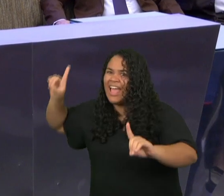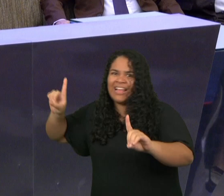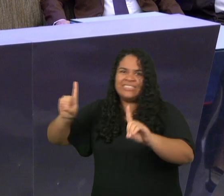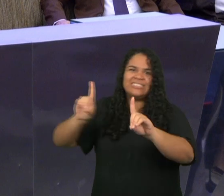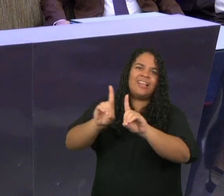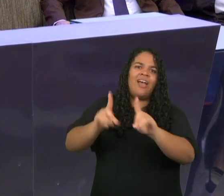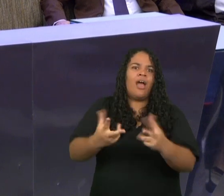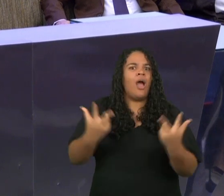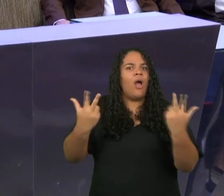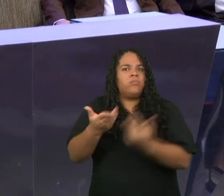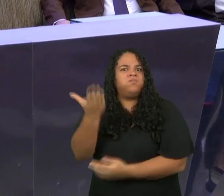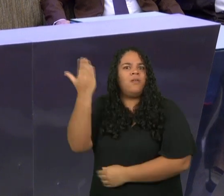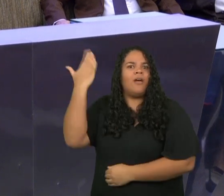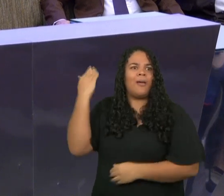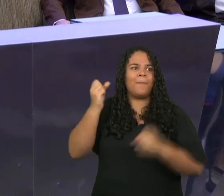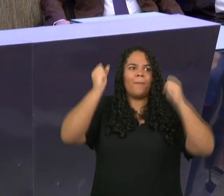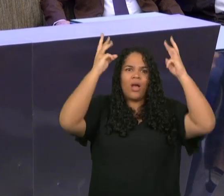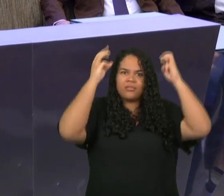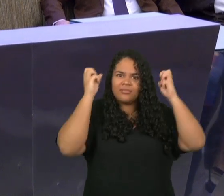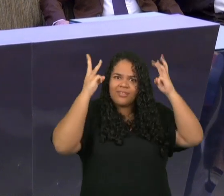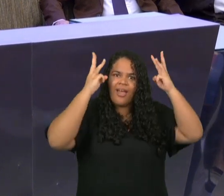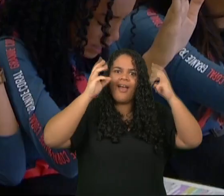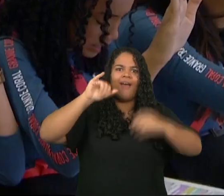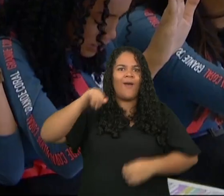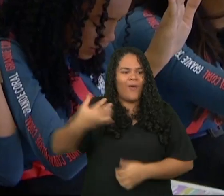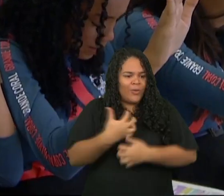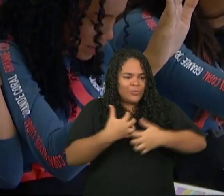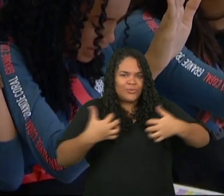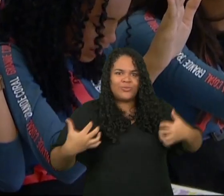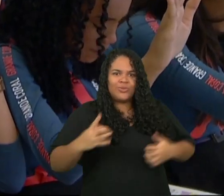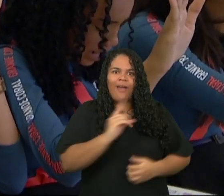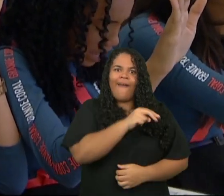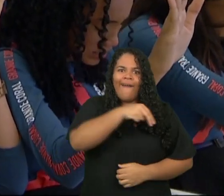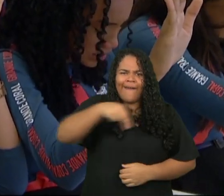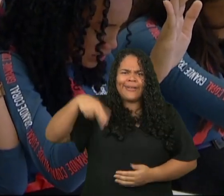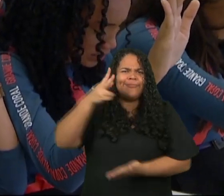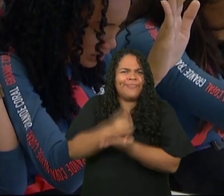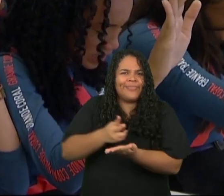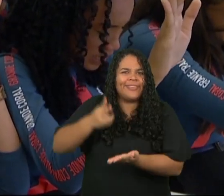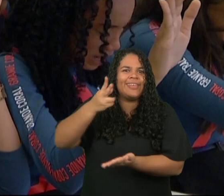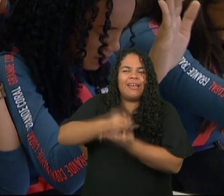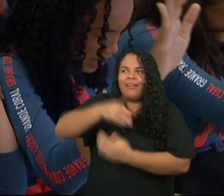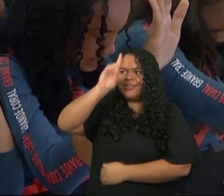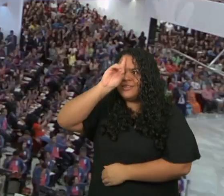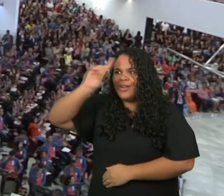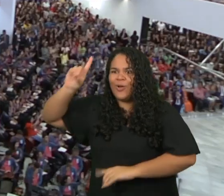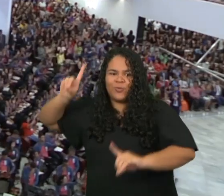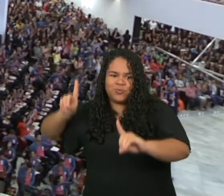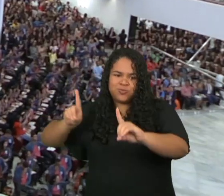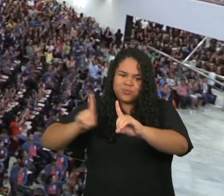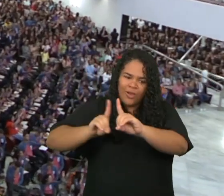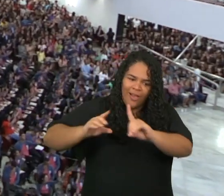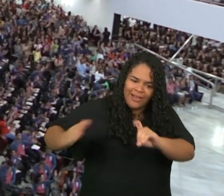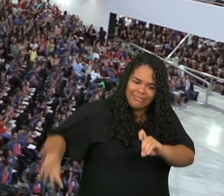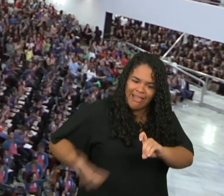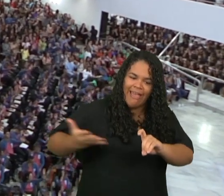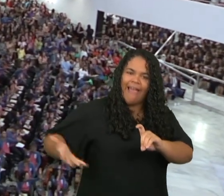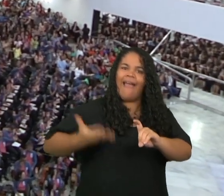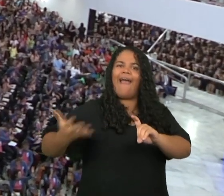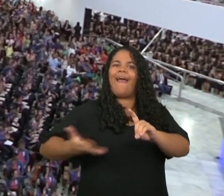José, com Moisés, com Daniel na angústia, e exaltarei vocês